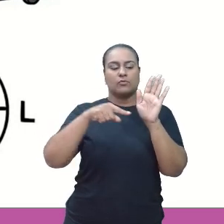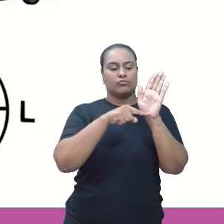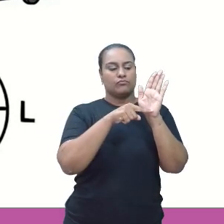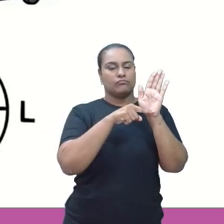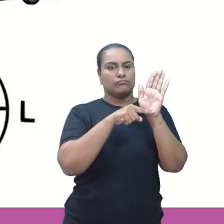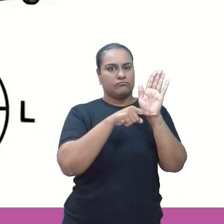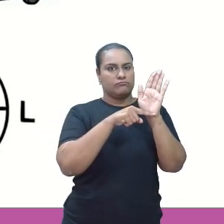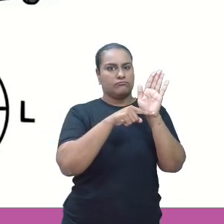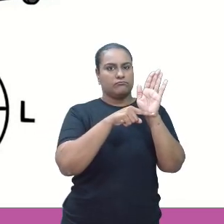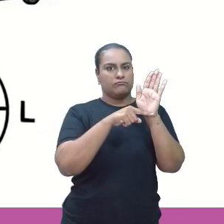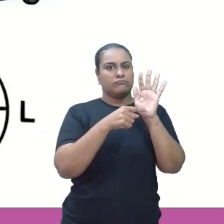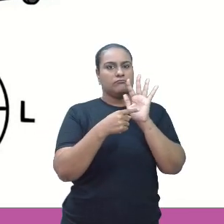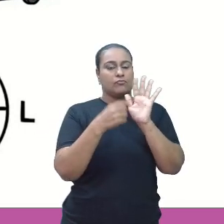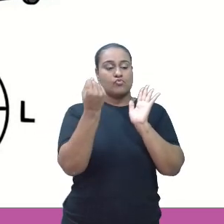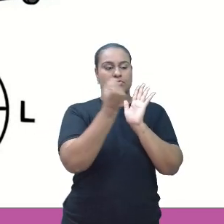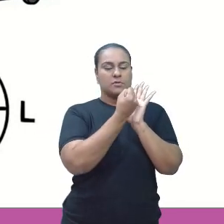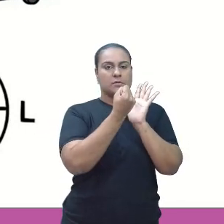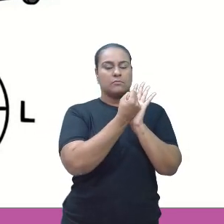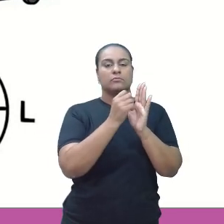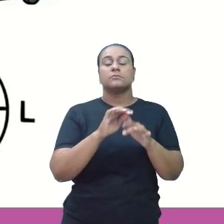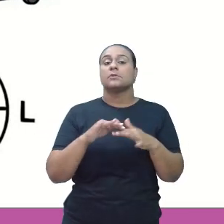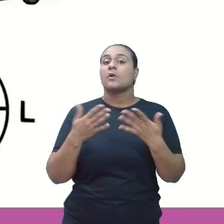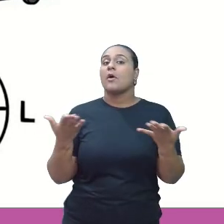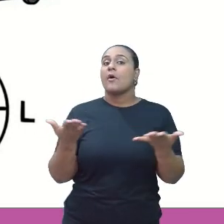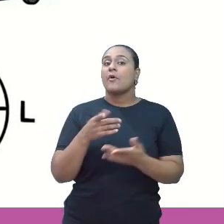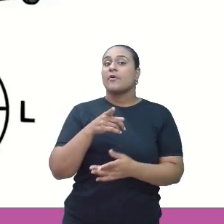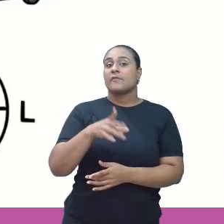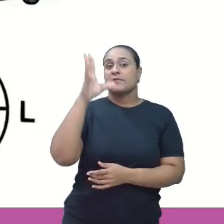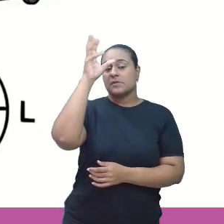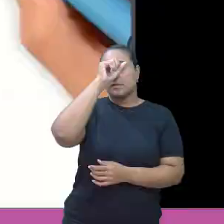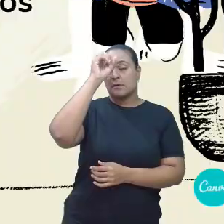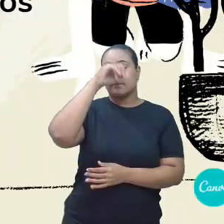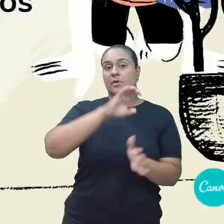acrescentar. Agora que você já aprendeu esses conceitos,